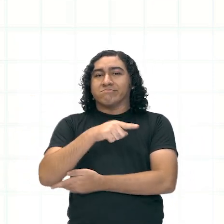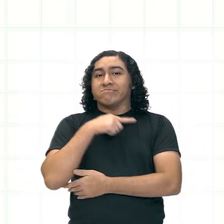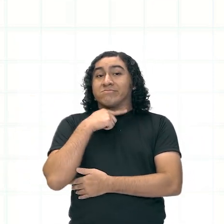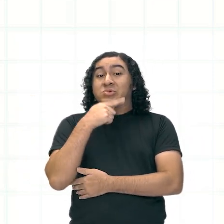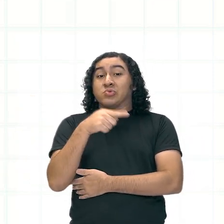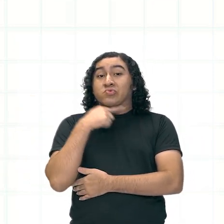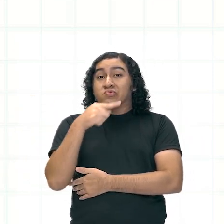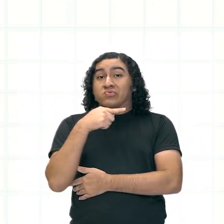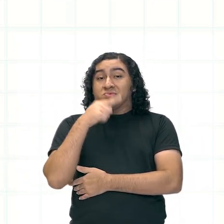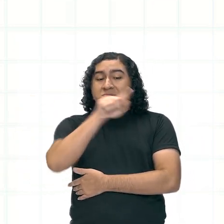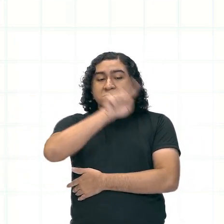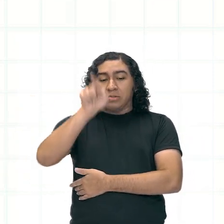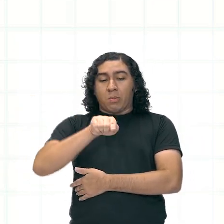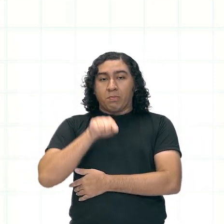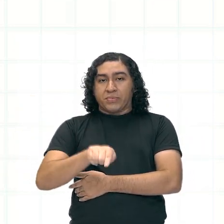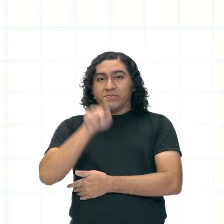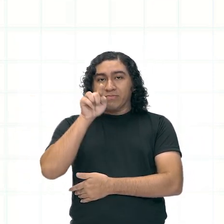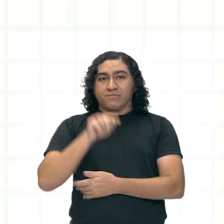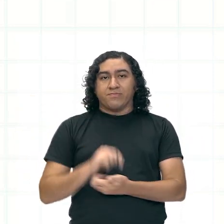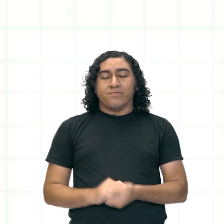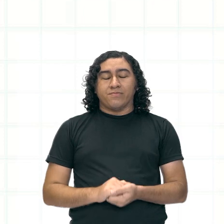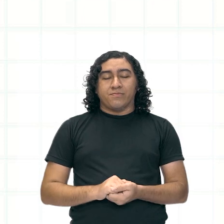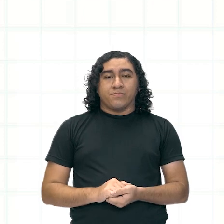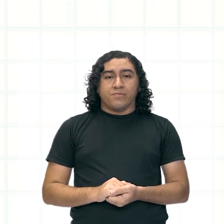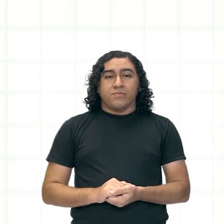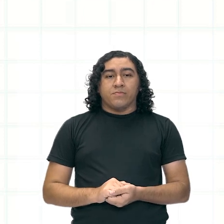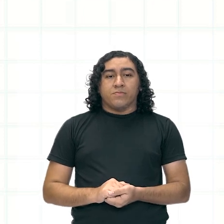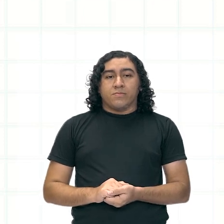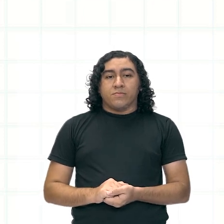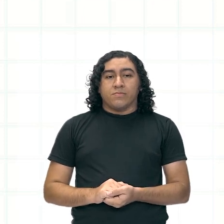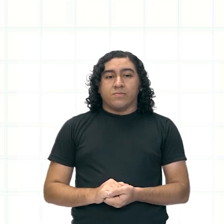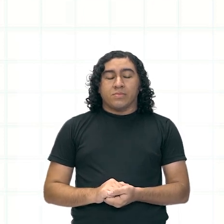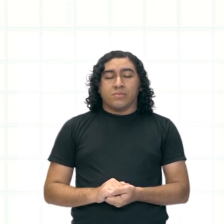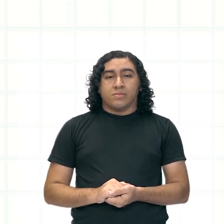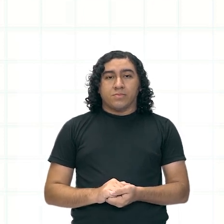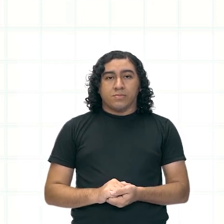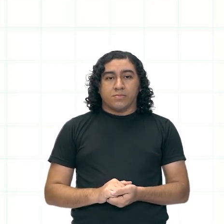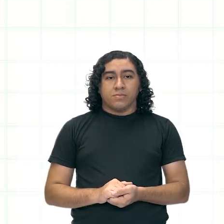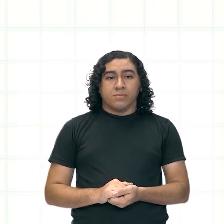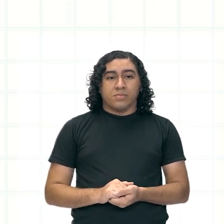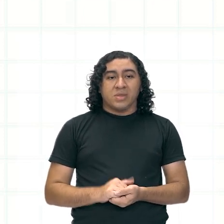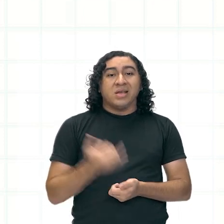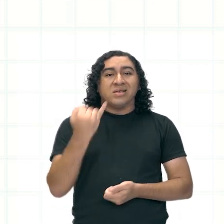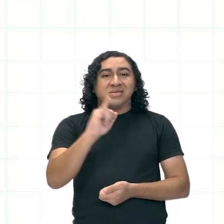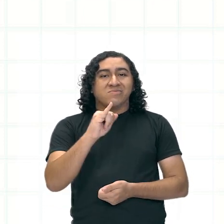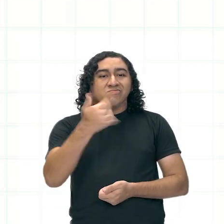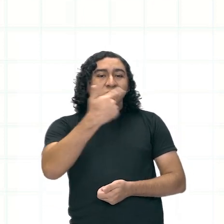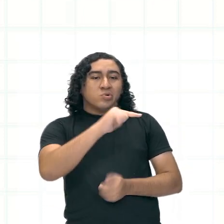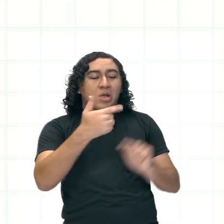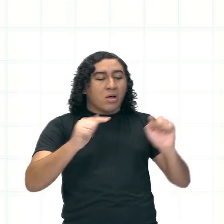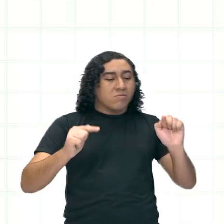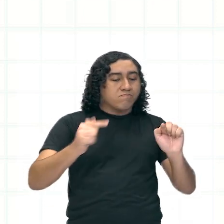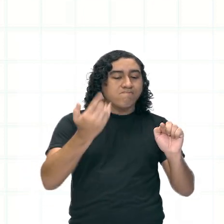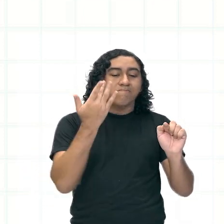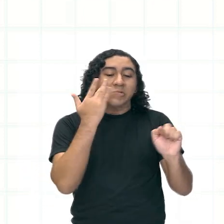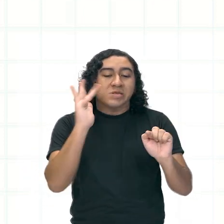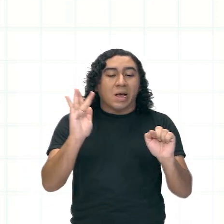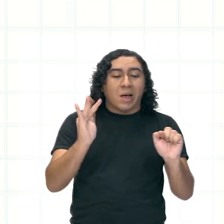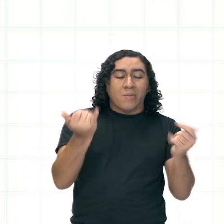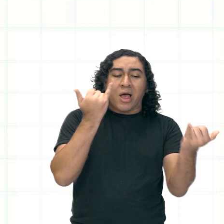Fica uma grande interrogação aqui, certo? Como ele não tem definição, ou seja, dizer